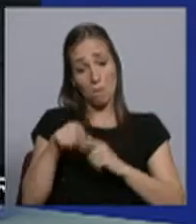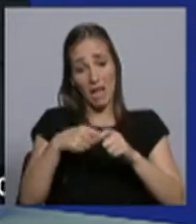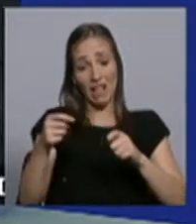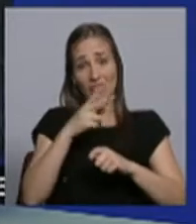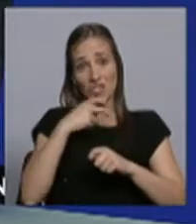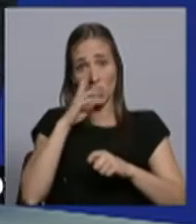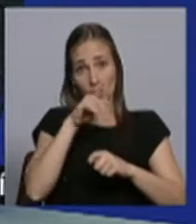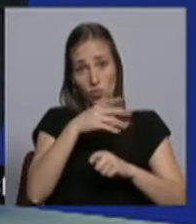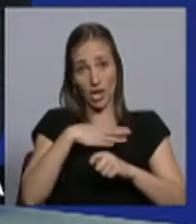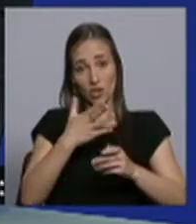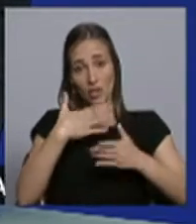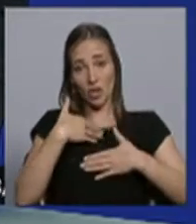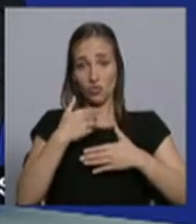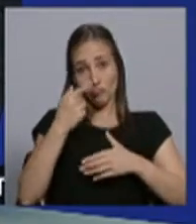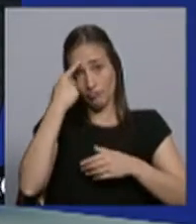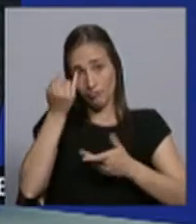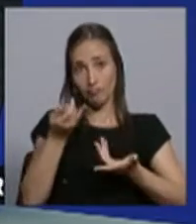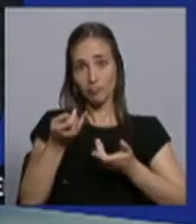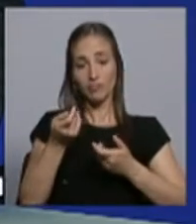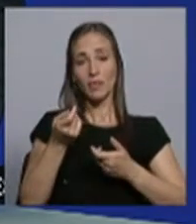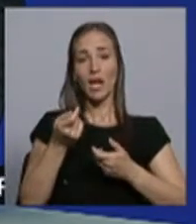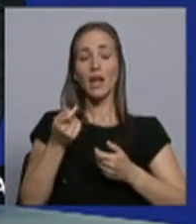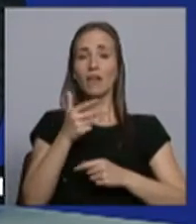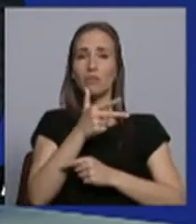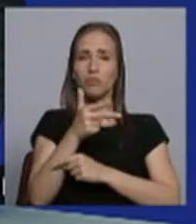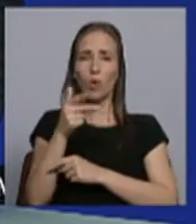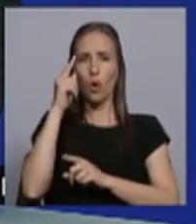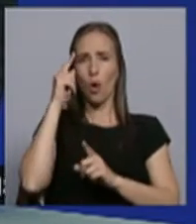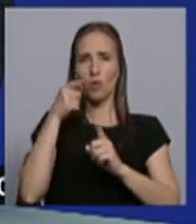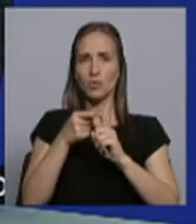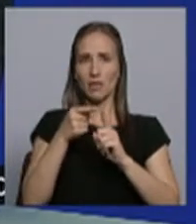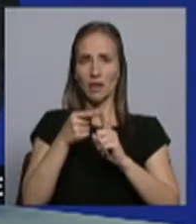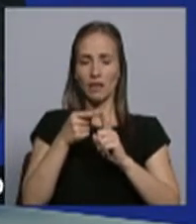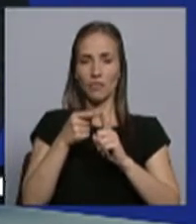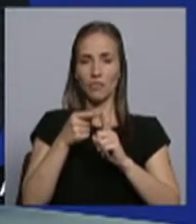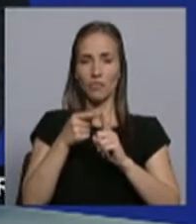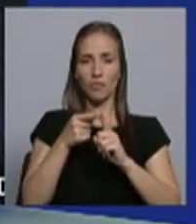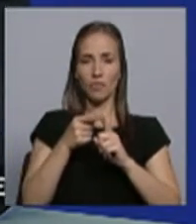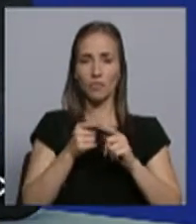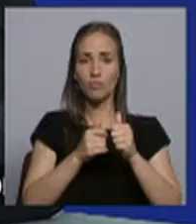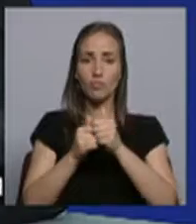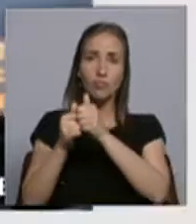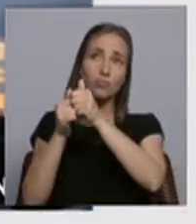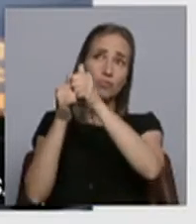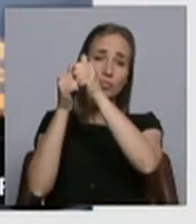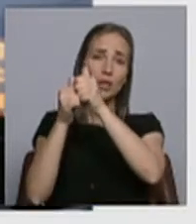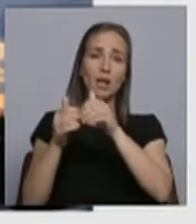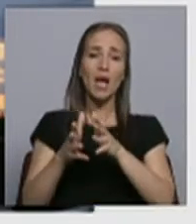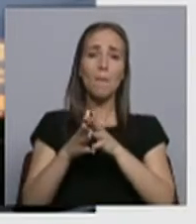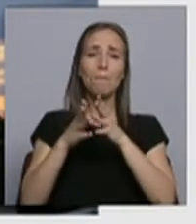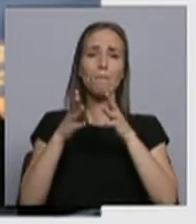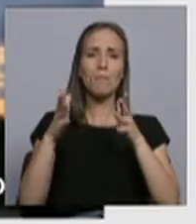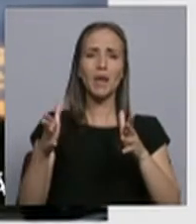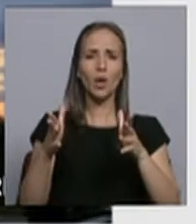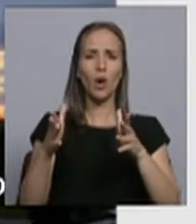como mostrou aquela imagem, também teve aqui um outro propósito. Olha, levou acoplado, digamos assim, até esta altitude, a maior instalação